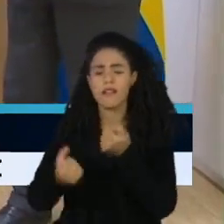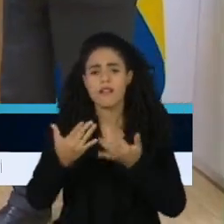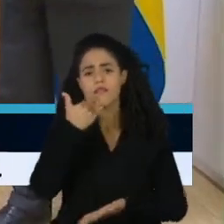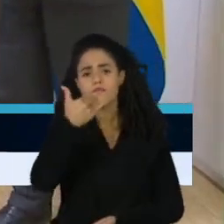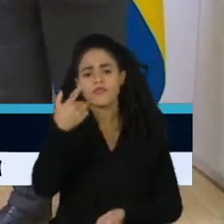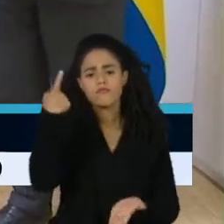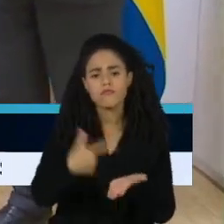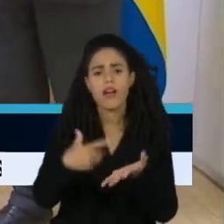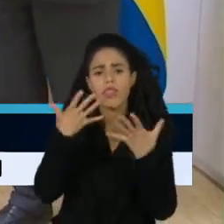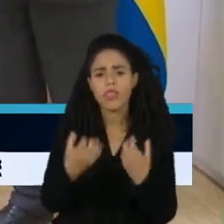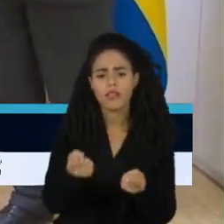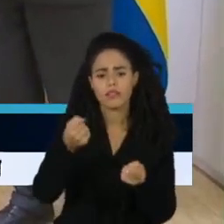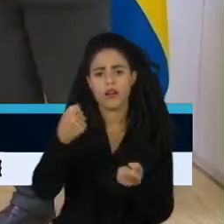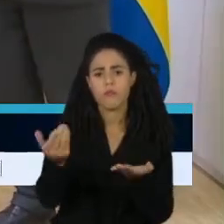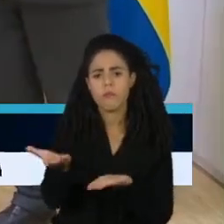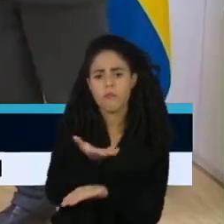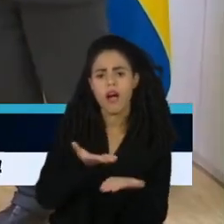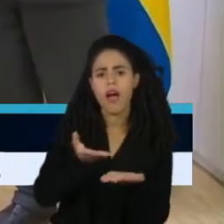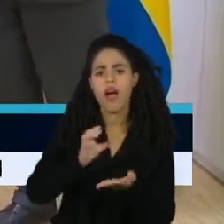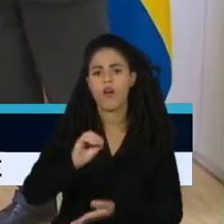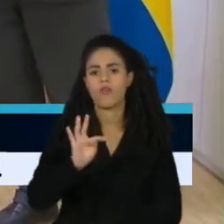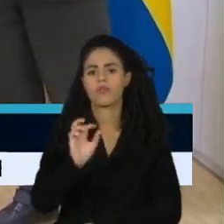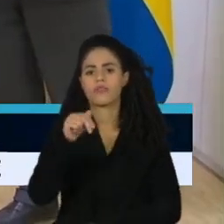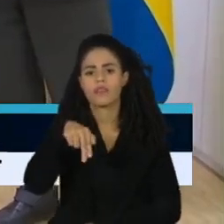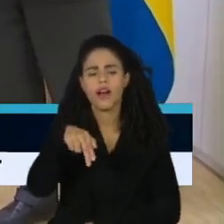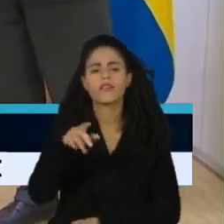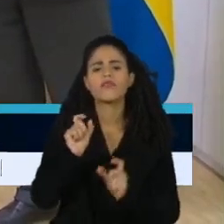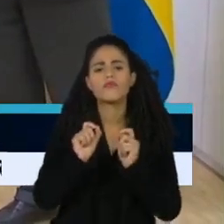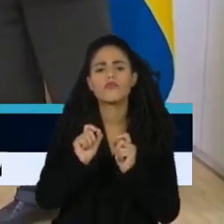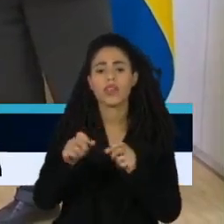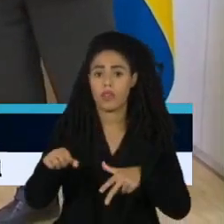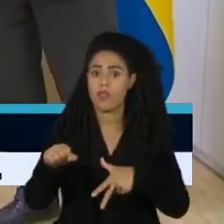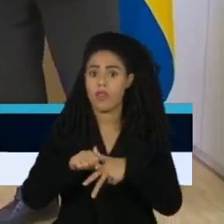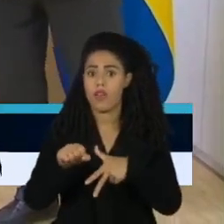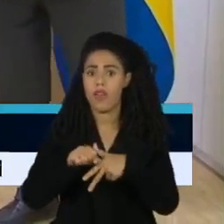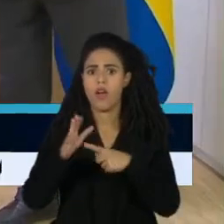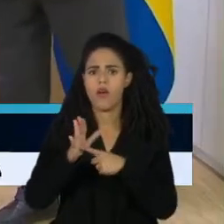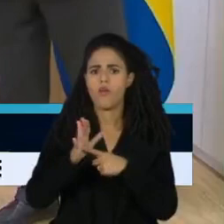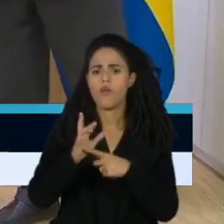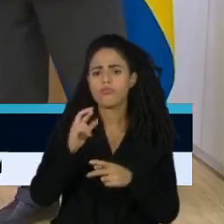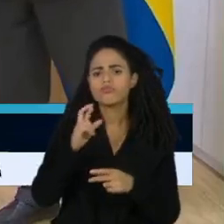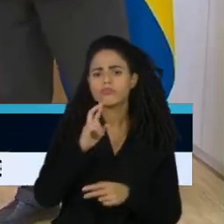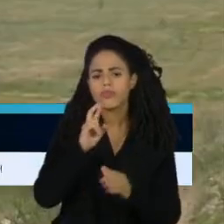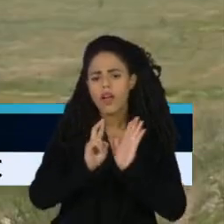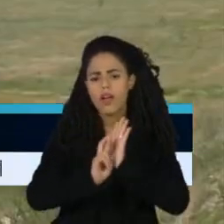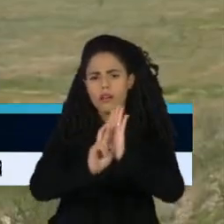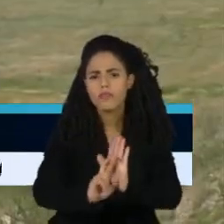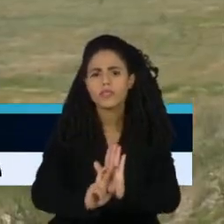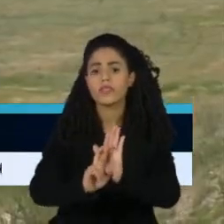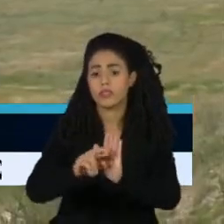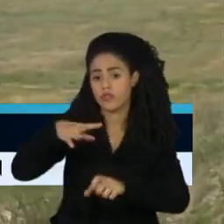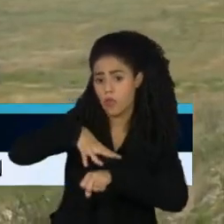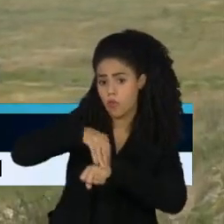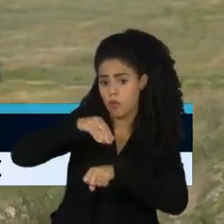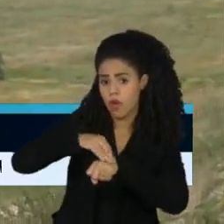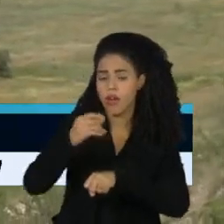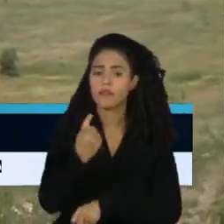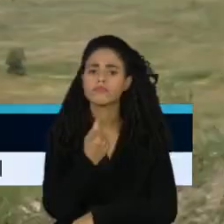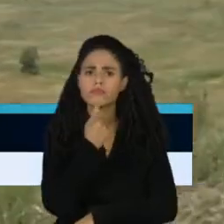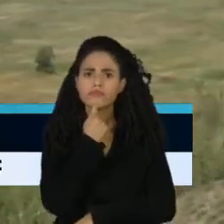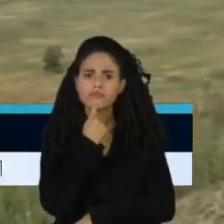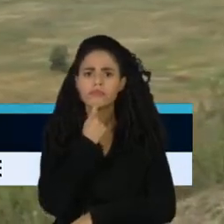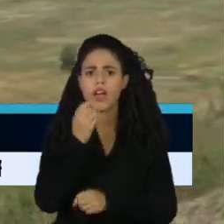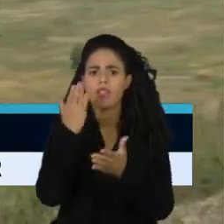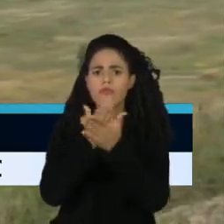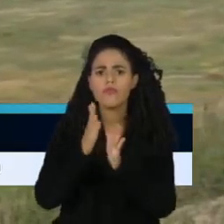formais de adesão à Aliança Militar ocidental vieram pelas mãos dos representantes da Suécia e da Finlândia a cerimônia marcou o fim